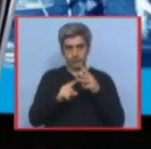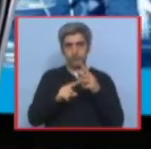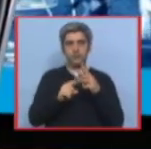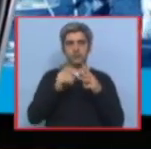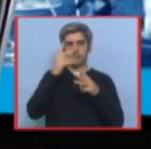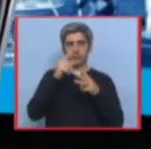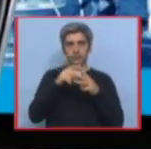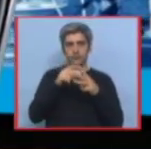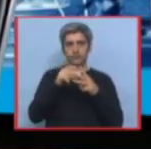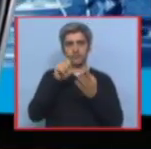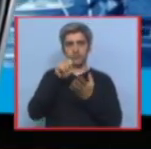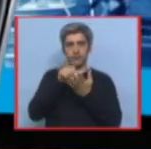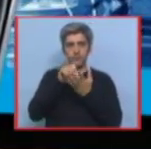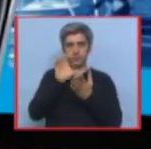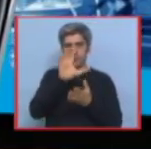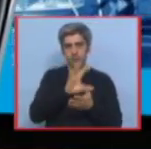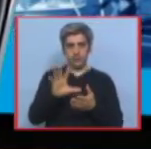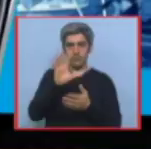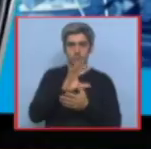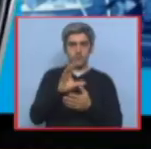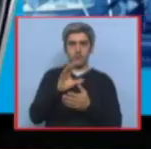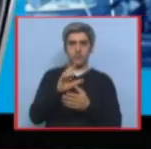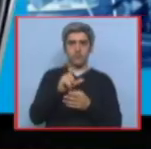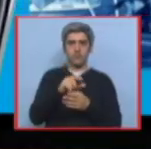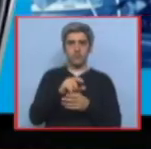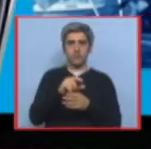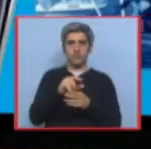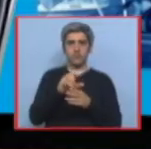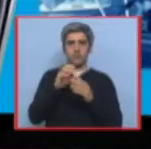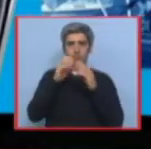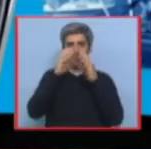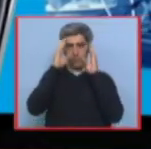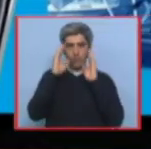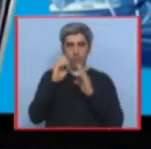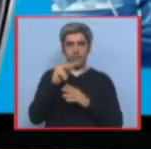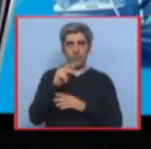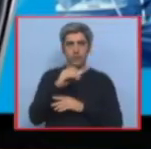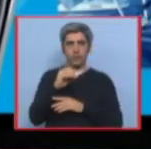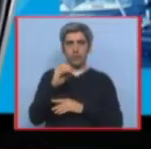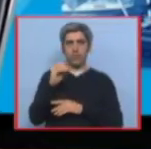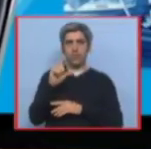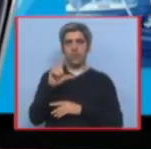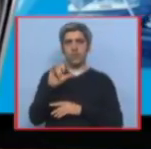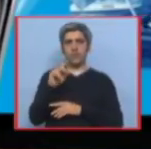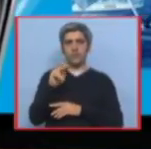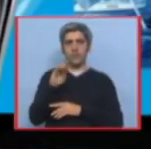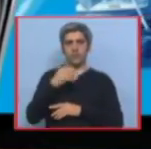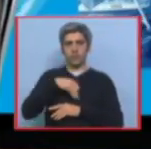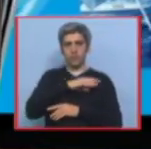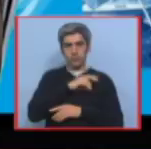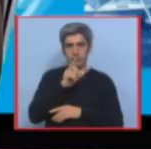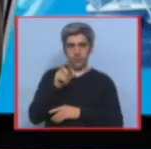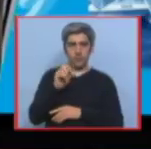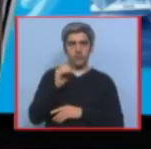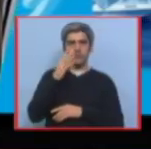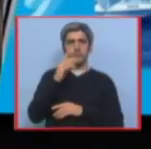foi a zona centro, à volta do Convento dos Olivais, em Coimbra, onde